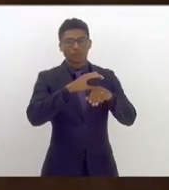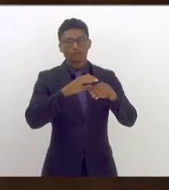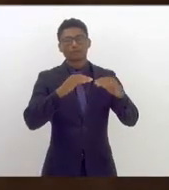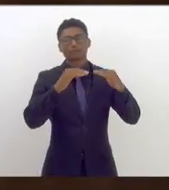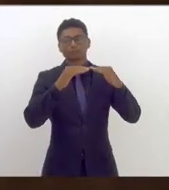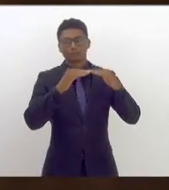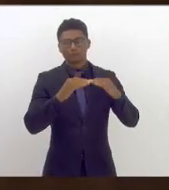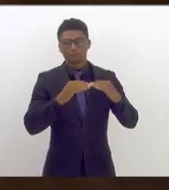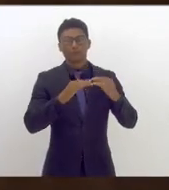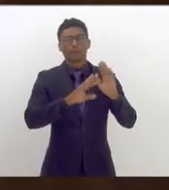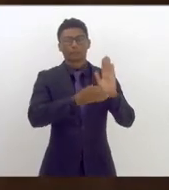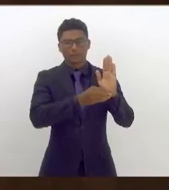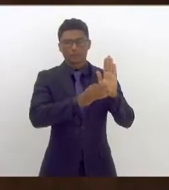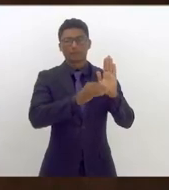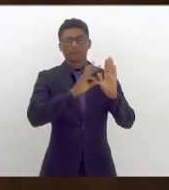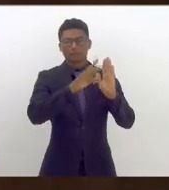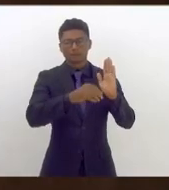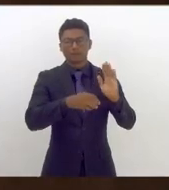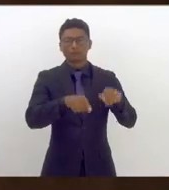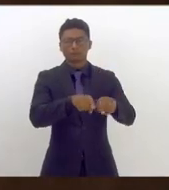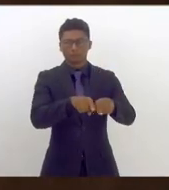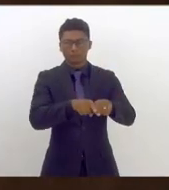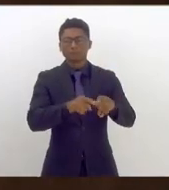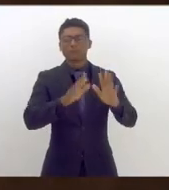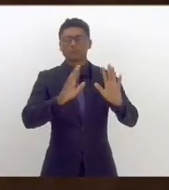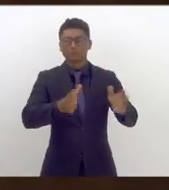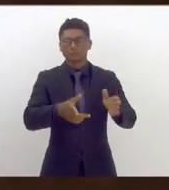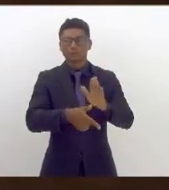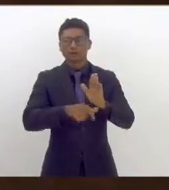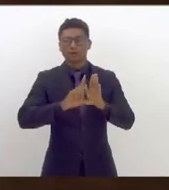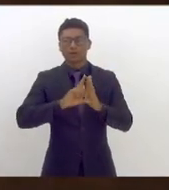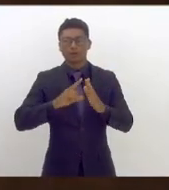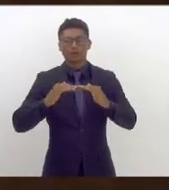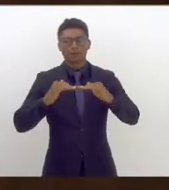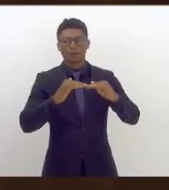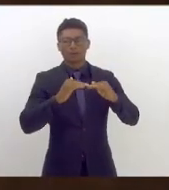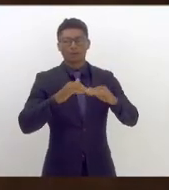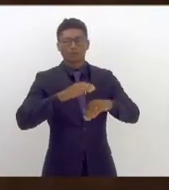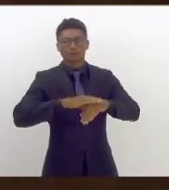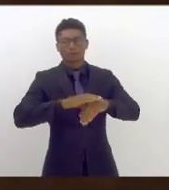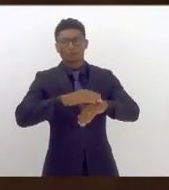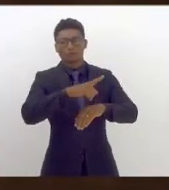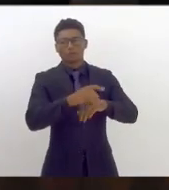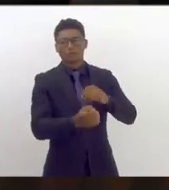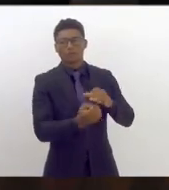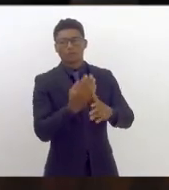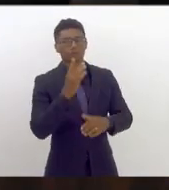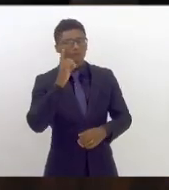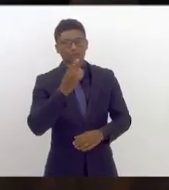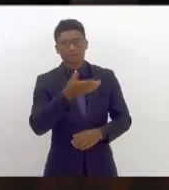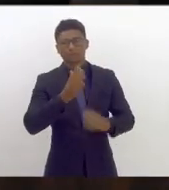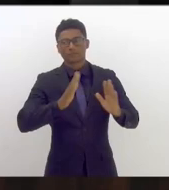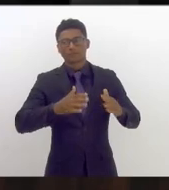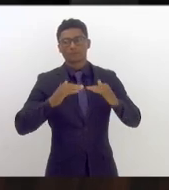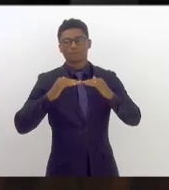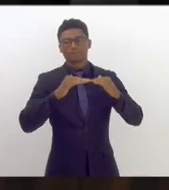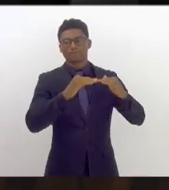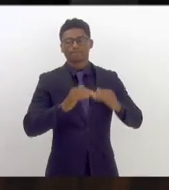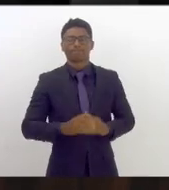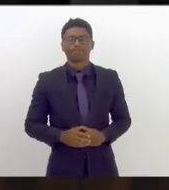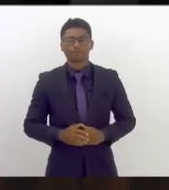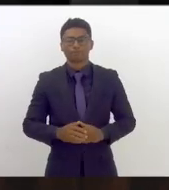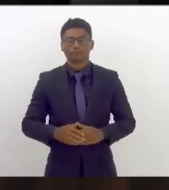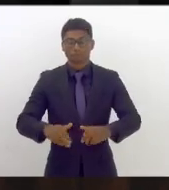constitucionalidade com emendas. Já acordado com o autor, doutor Deodalto. Pela Comissão de Saúde, deputada Marta Rocha.